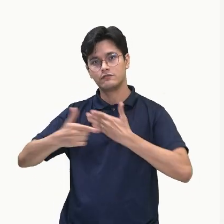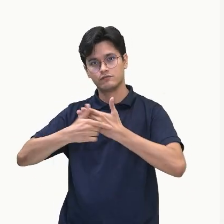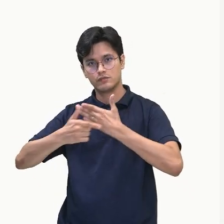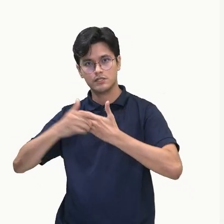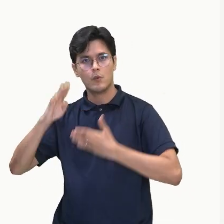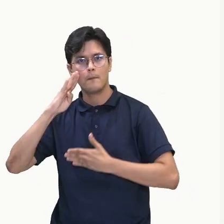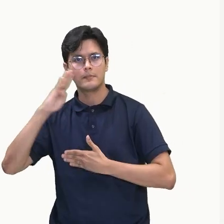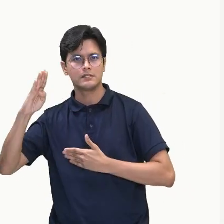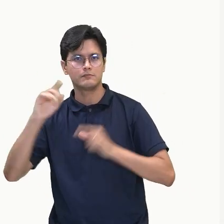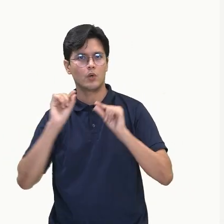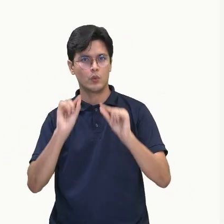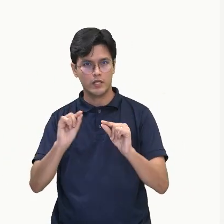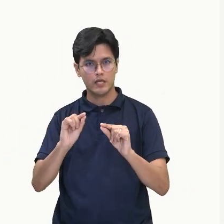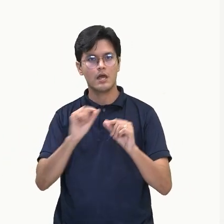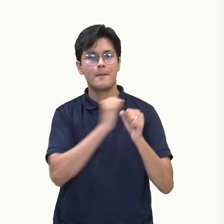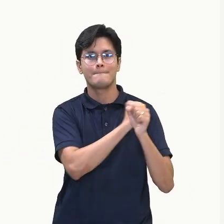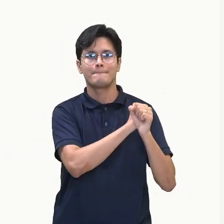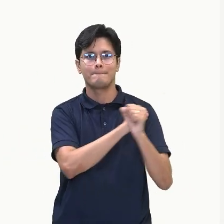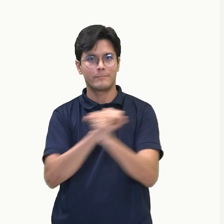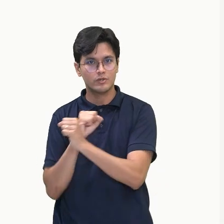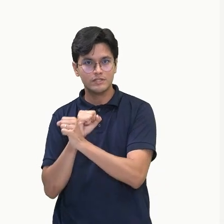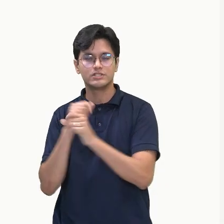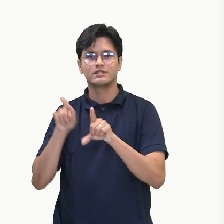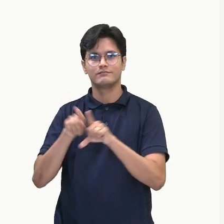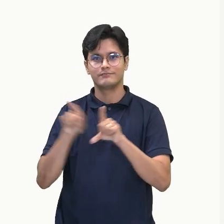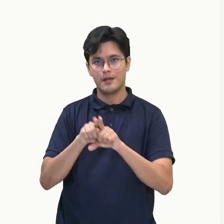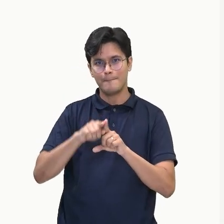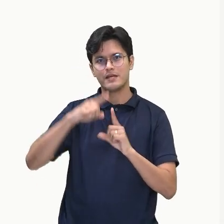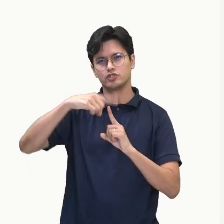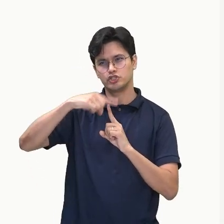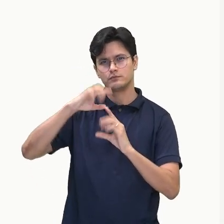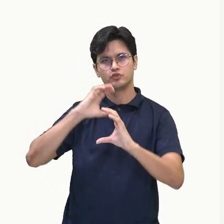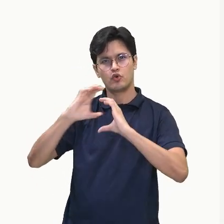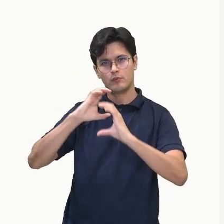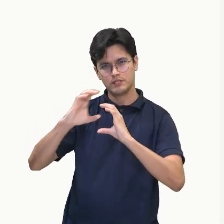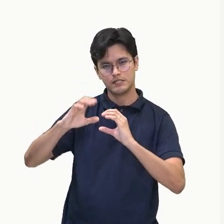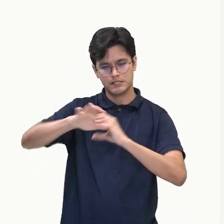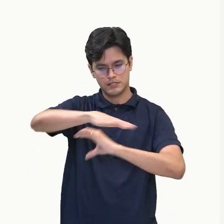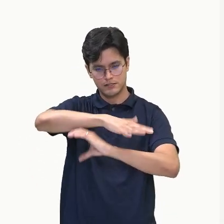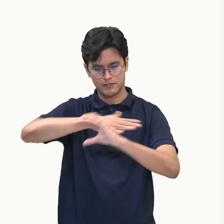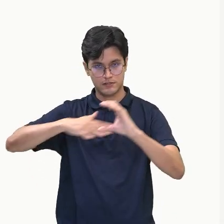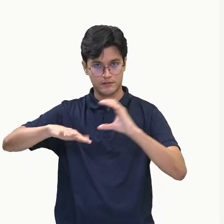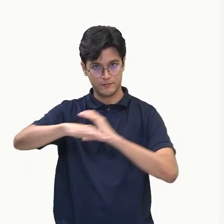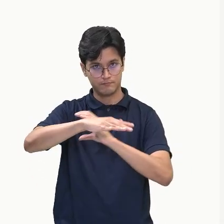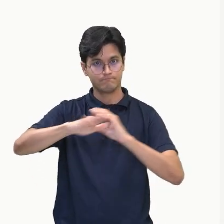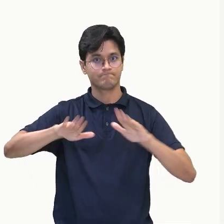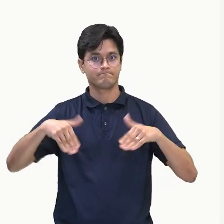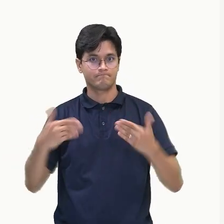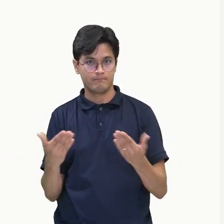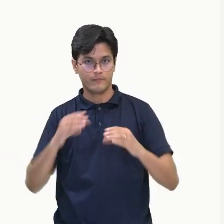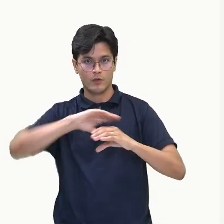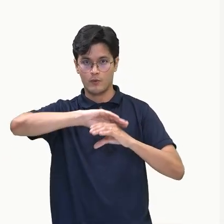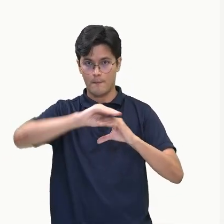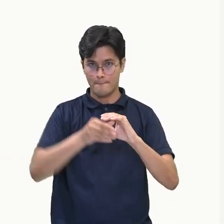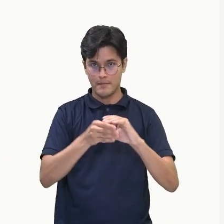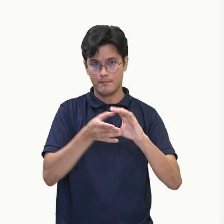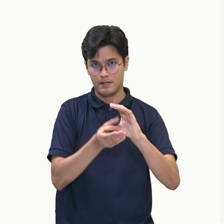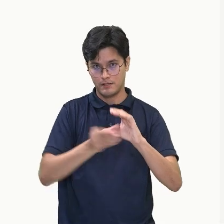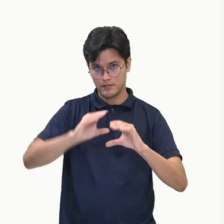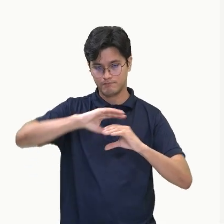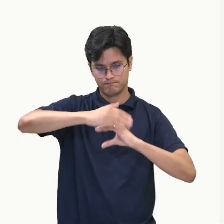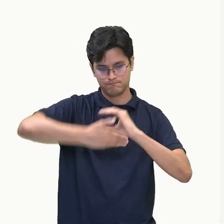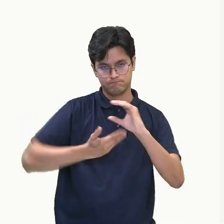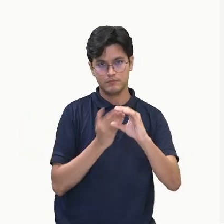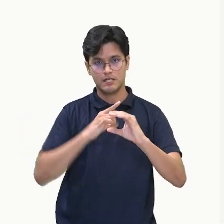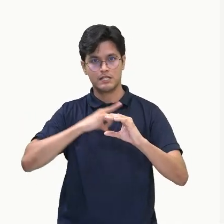importante, é a de proteção e comunicação com o meio ambiente. Então, a membrana plasmática, ela possui